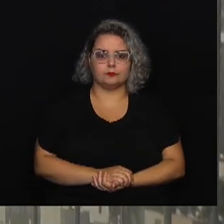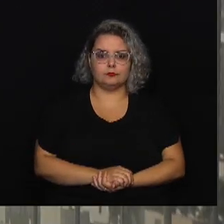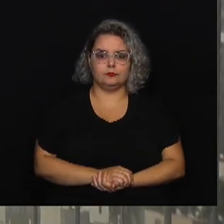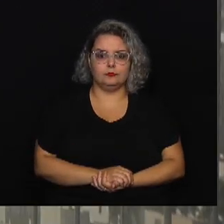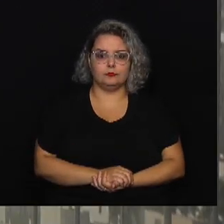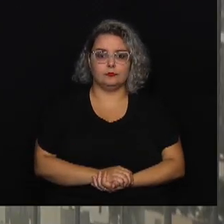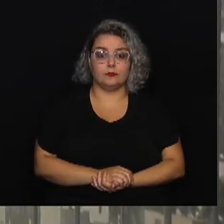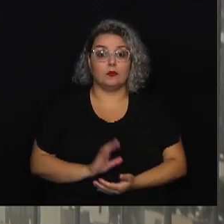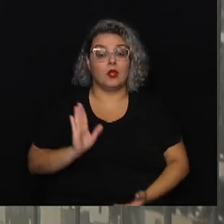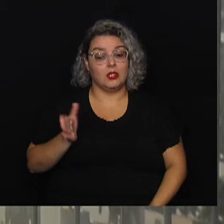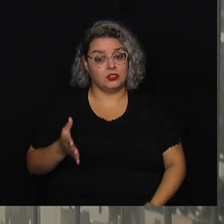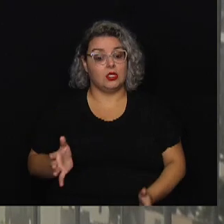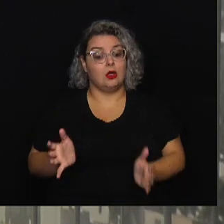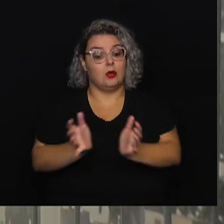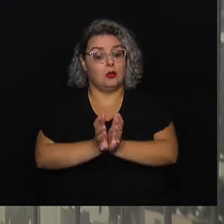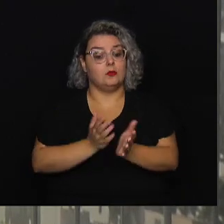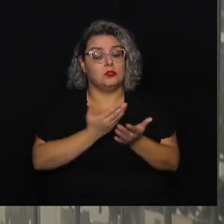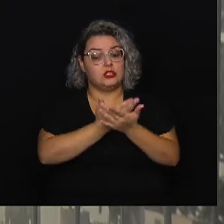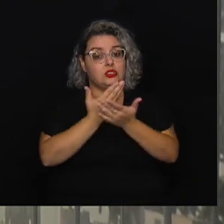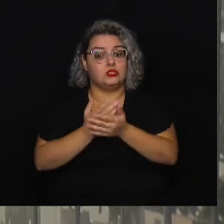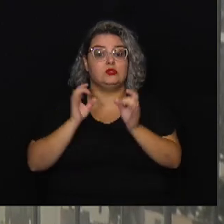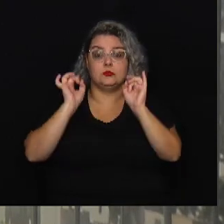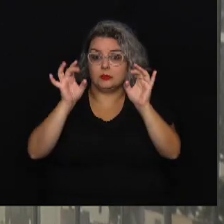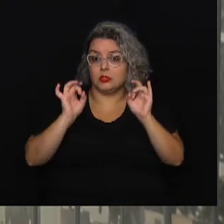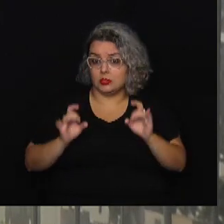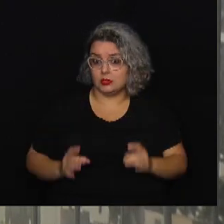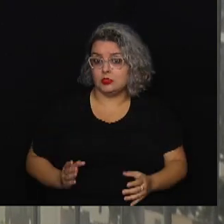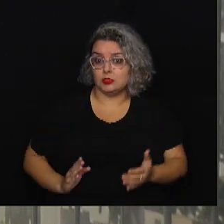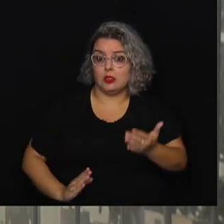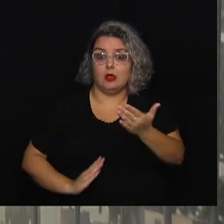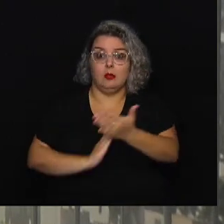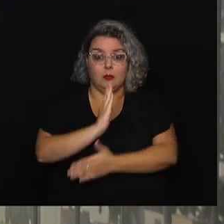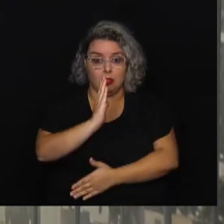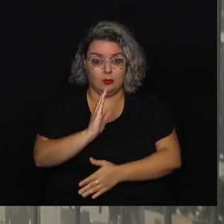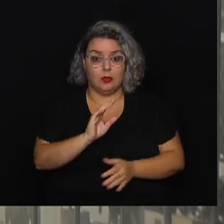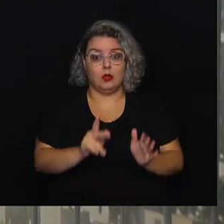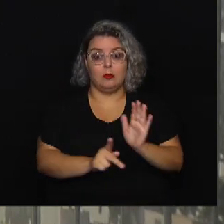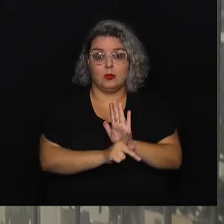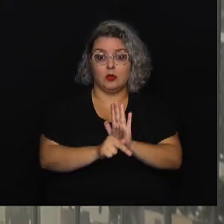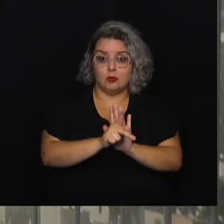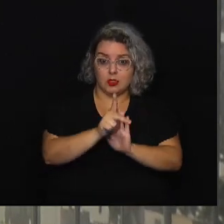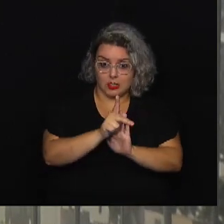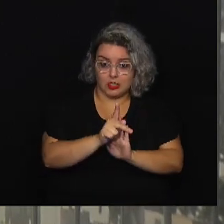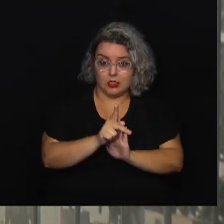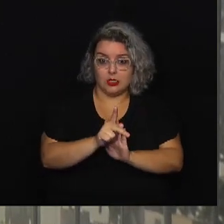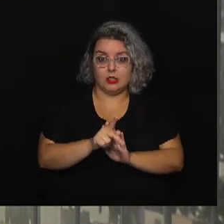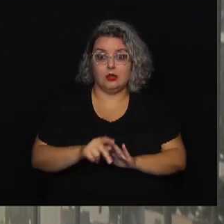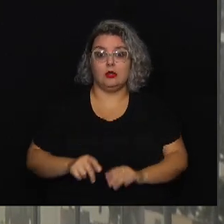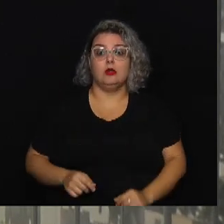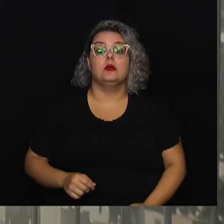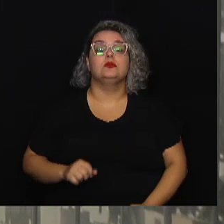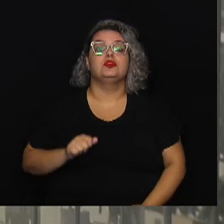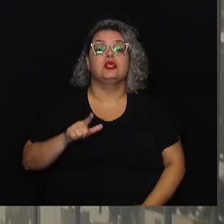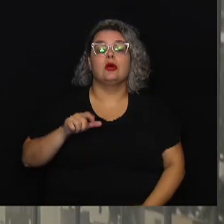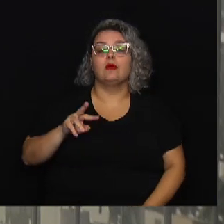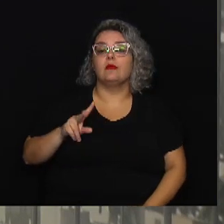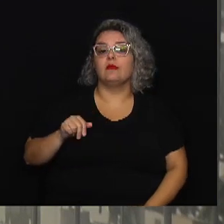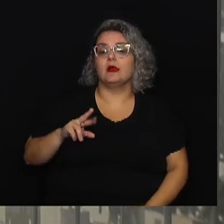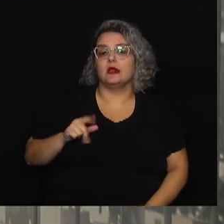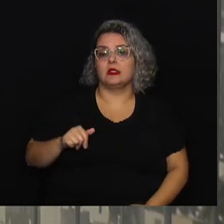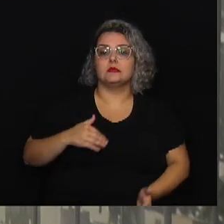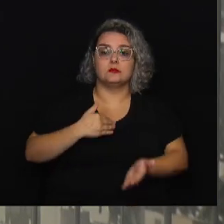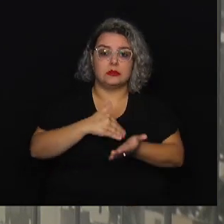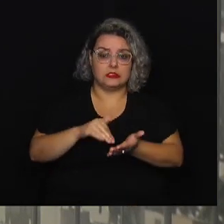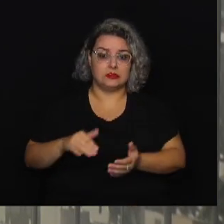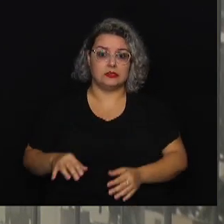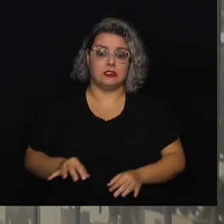Já a Comissão Especial de Estudos sobre a aprovação de projetos e emissão de alvarás pela Secretaria